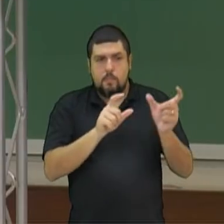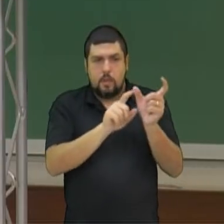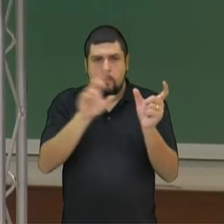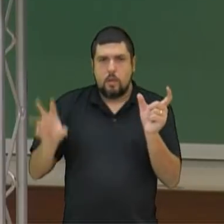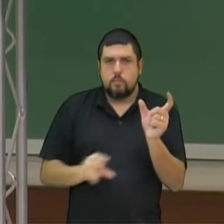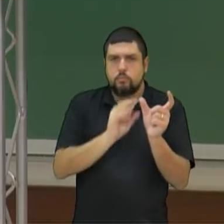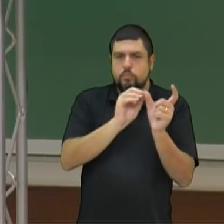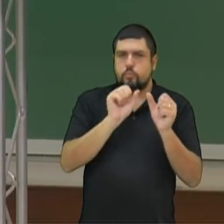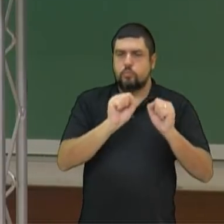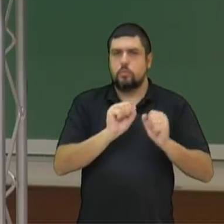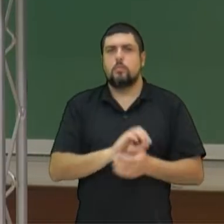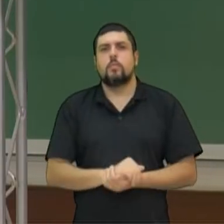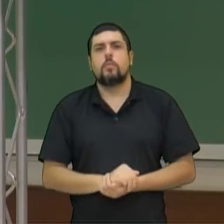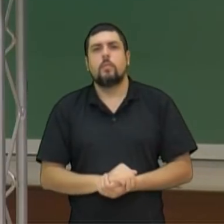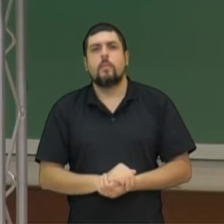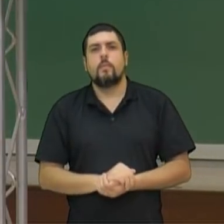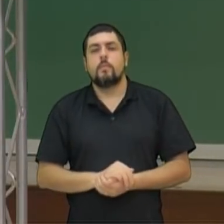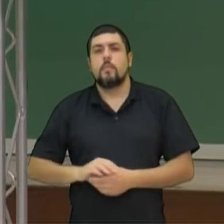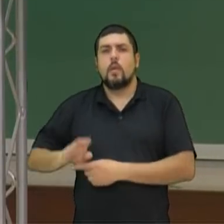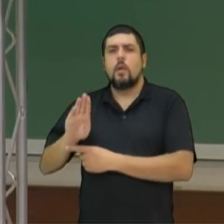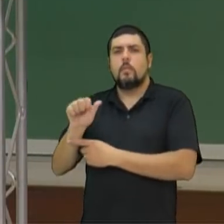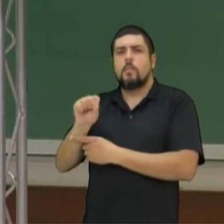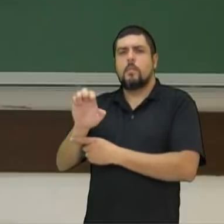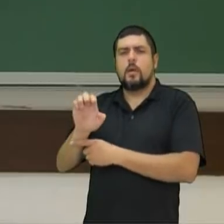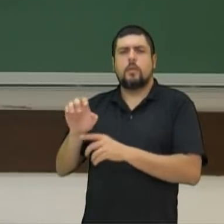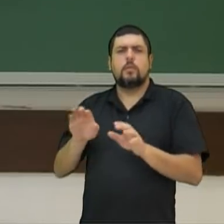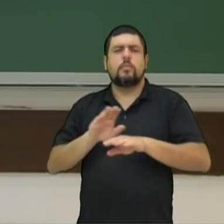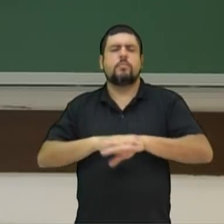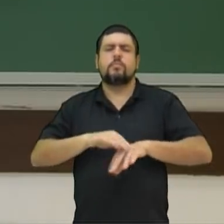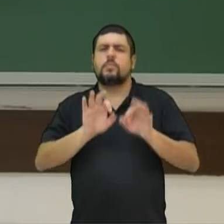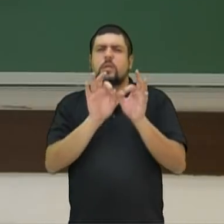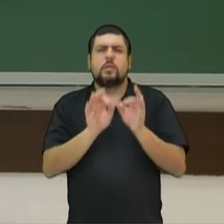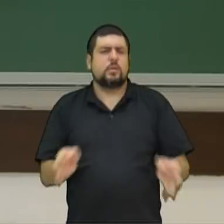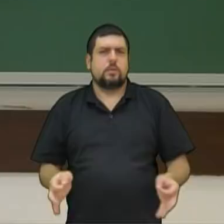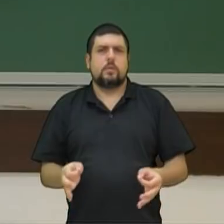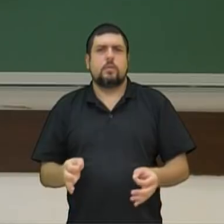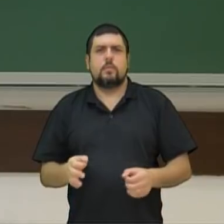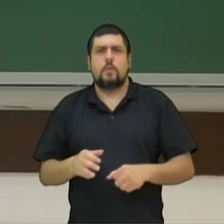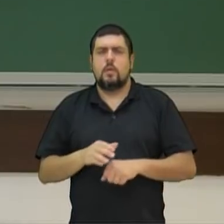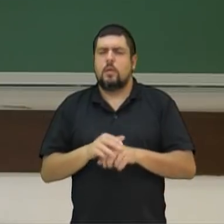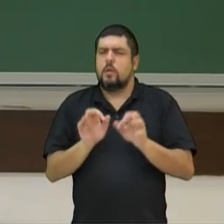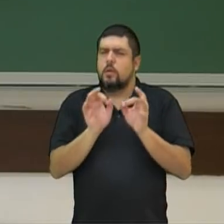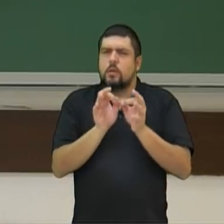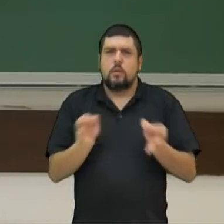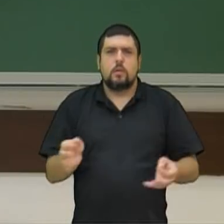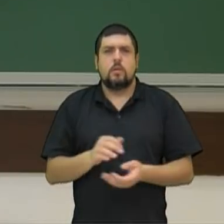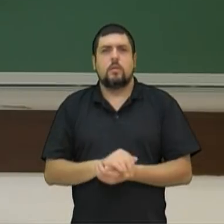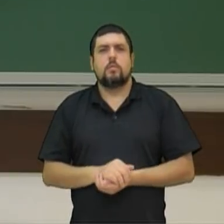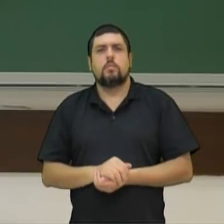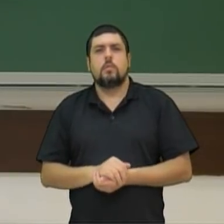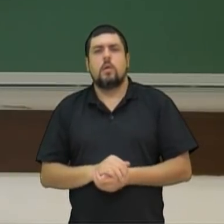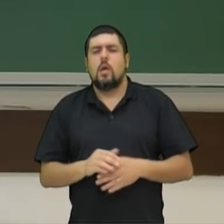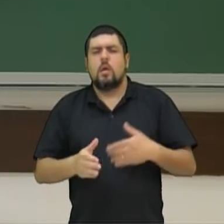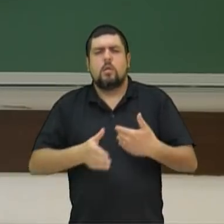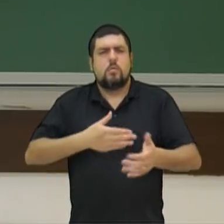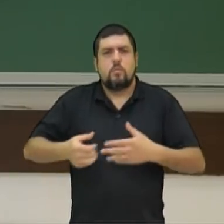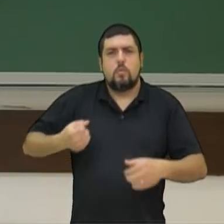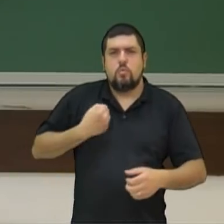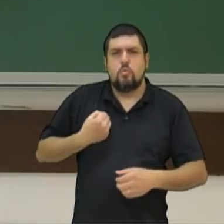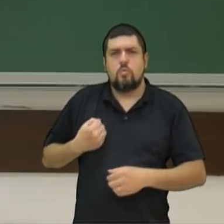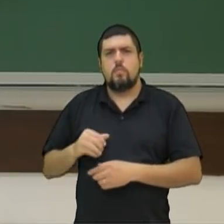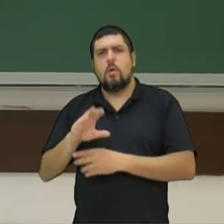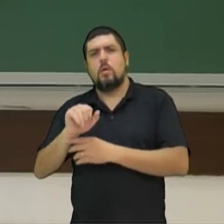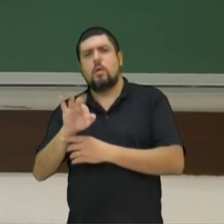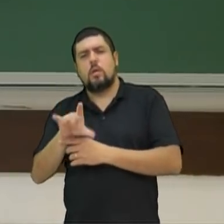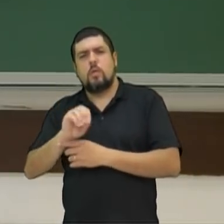frente. E nas bases? A base é muito mais simples. A base é bem mais tranquilo de dar nome. Não interessa o número de cátions, se é